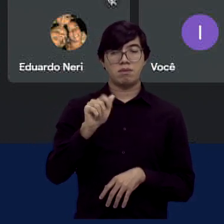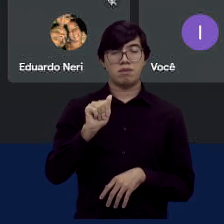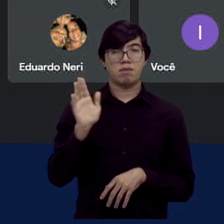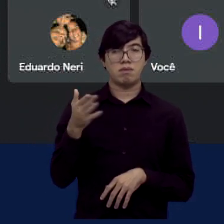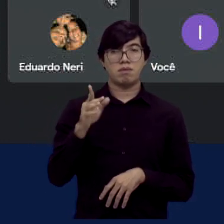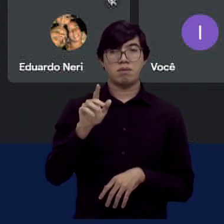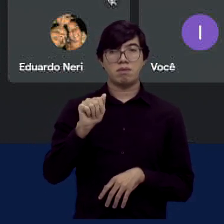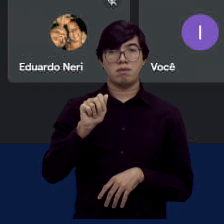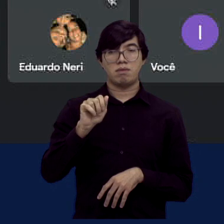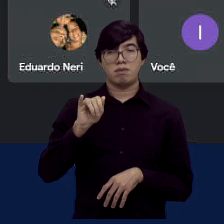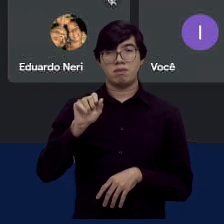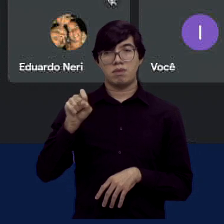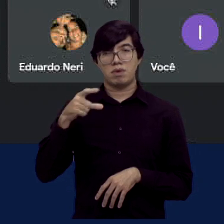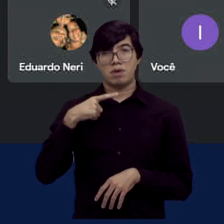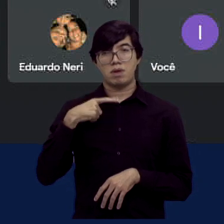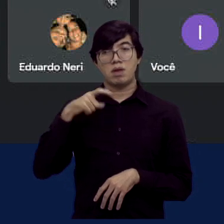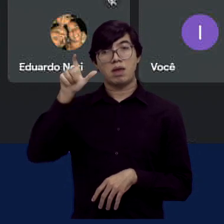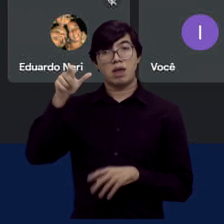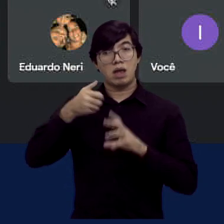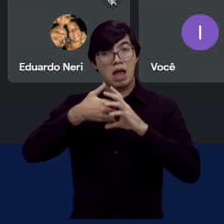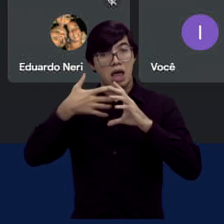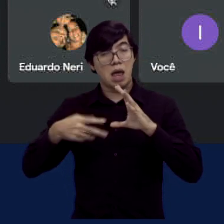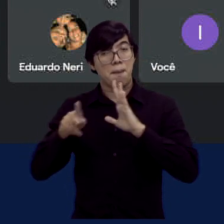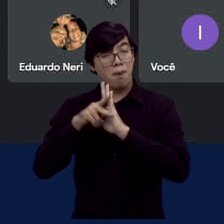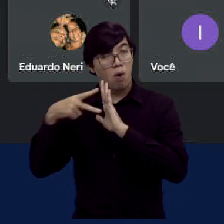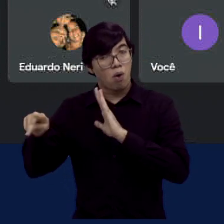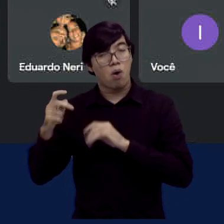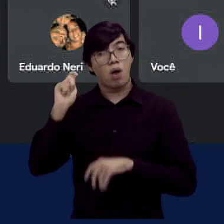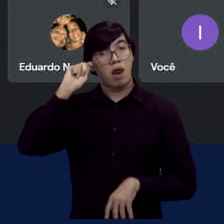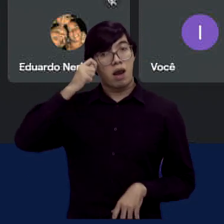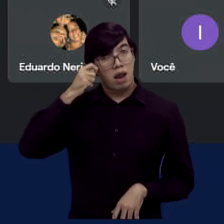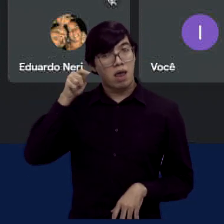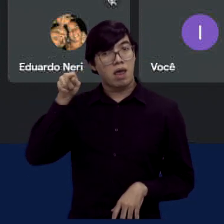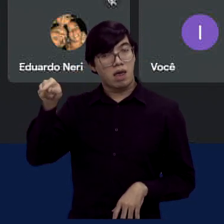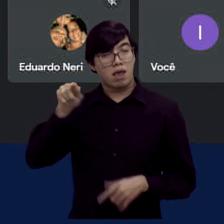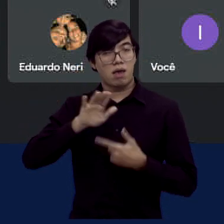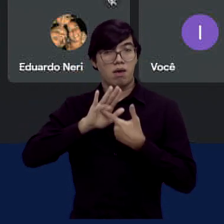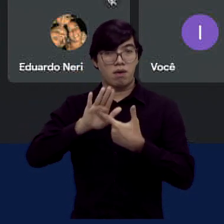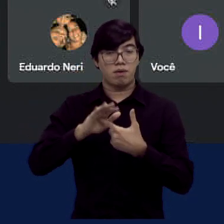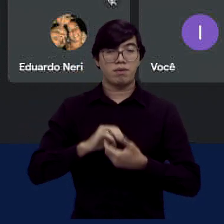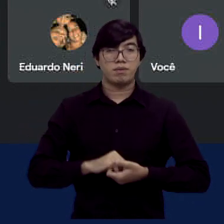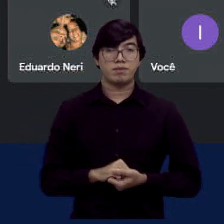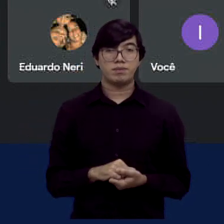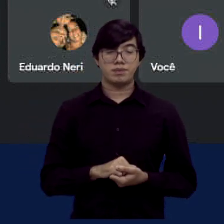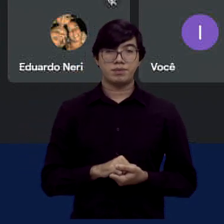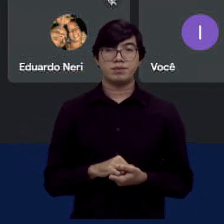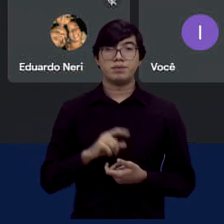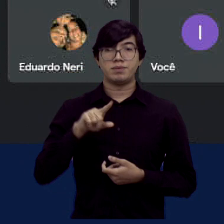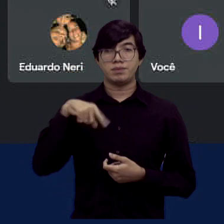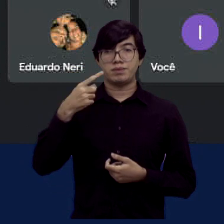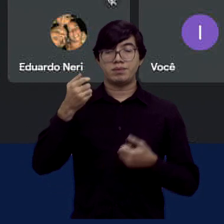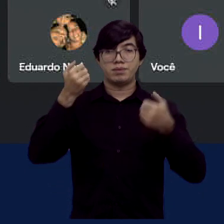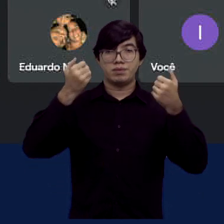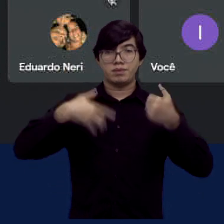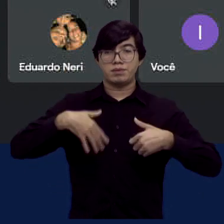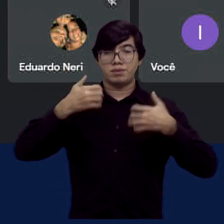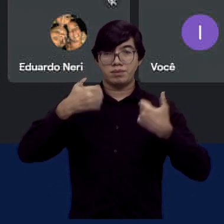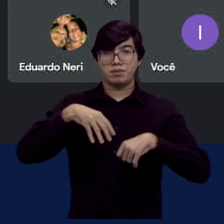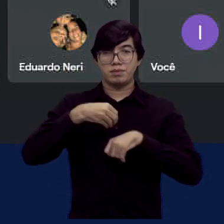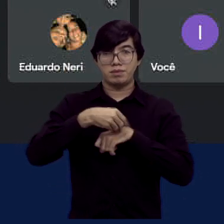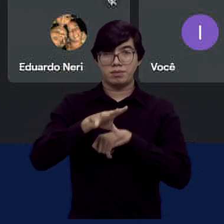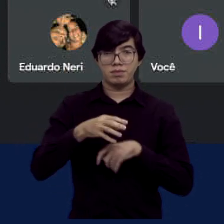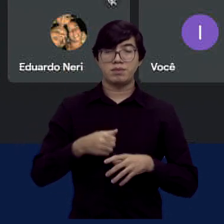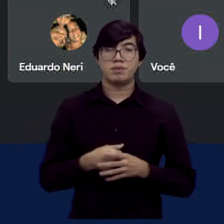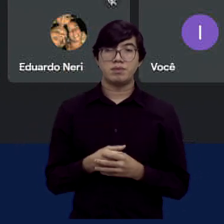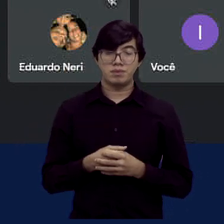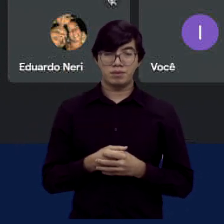negro. Isso. E assim, é justamente disso que a gente está falando, né, Luiz? Eu vou deixar você retomar os comentários, mas assim, acende a